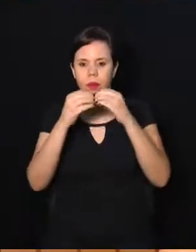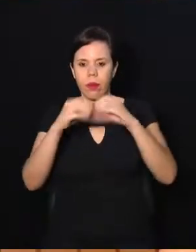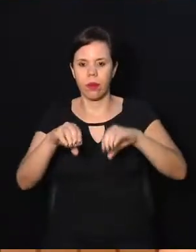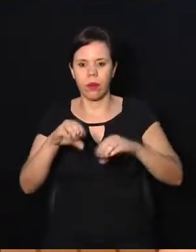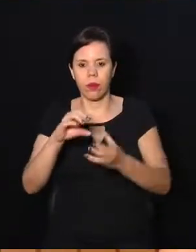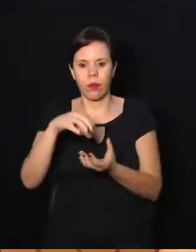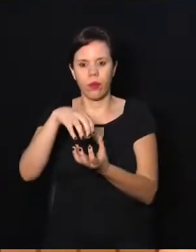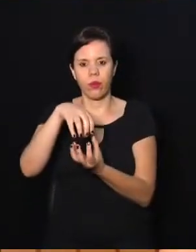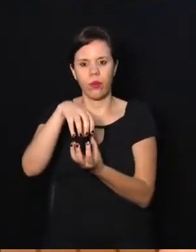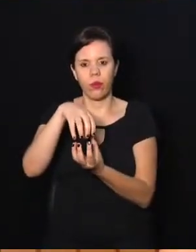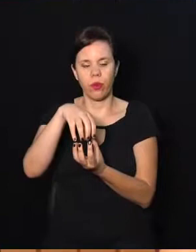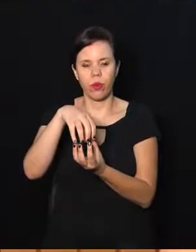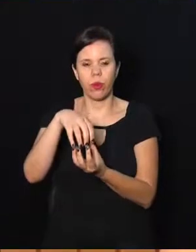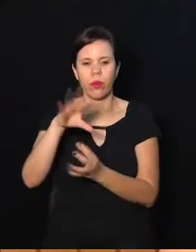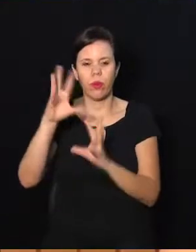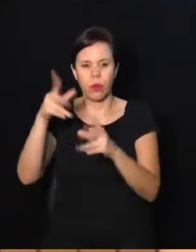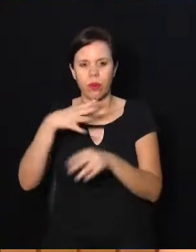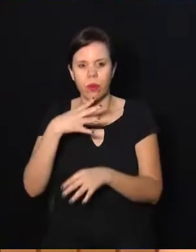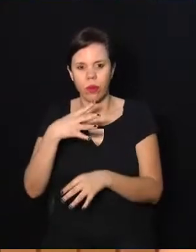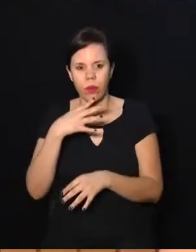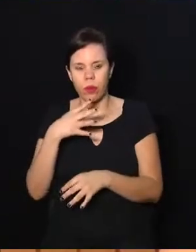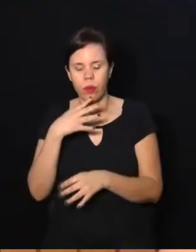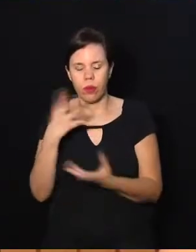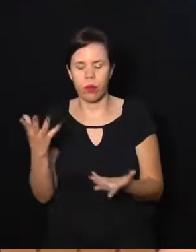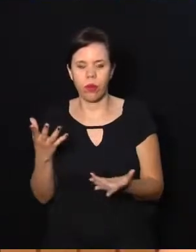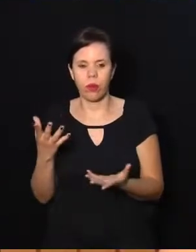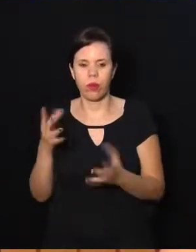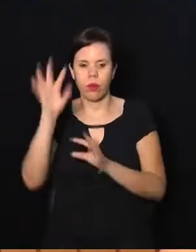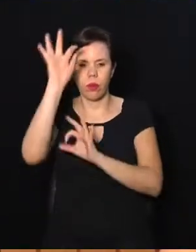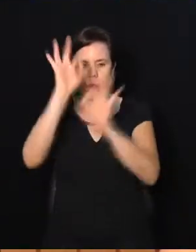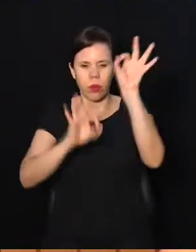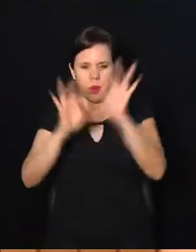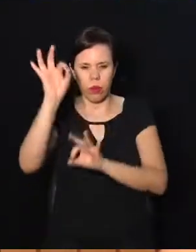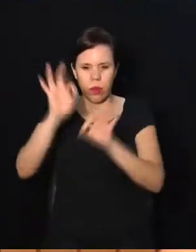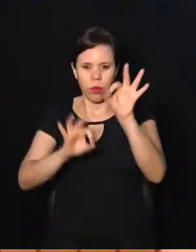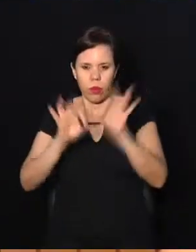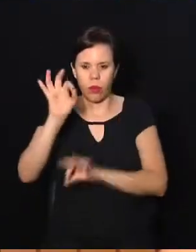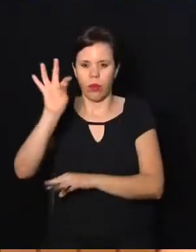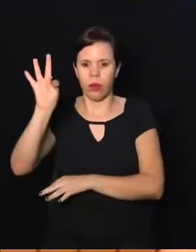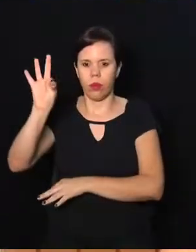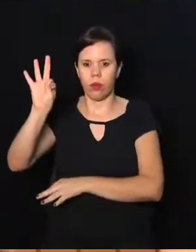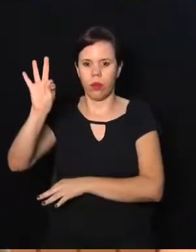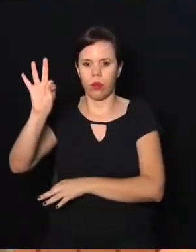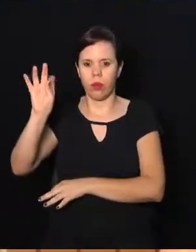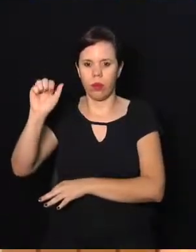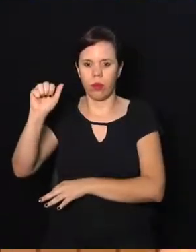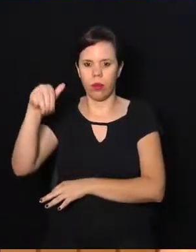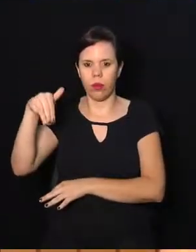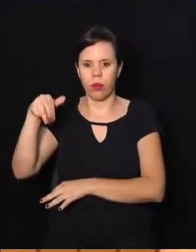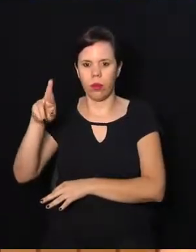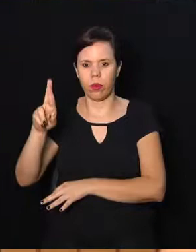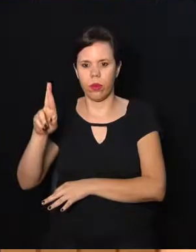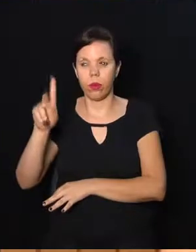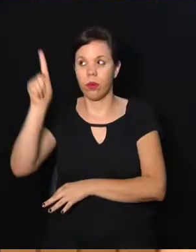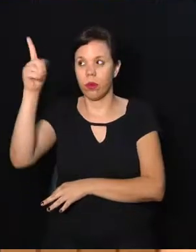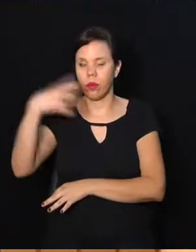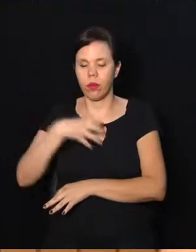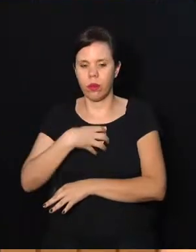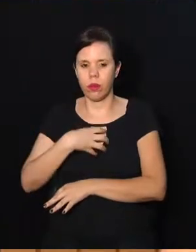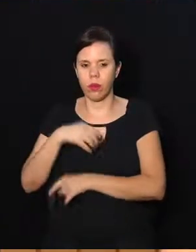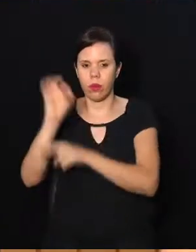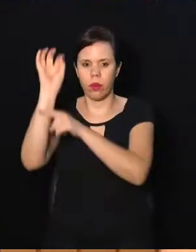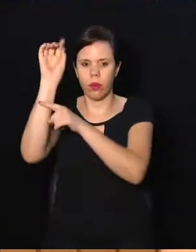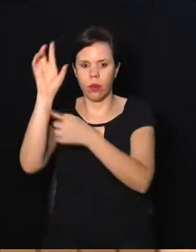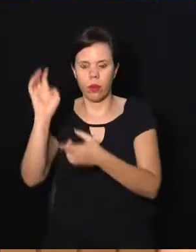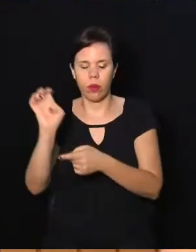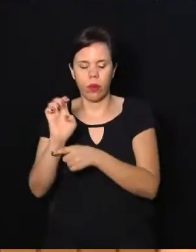conhecem o projeto Tamar, né? Tamar, que é para a preservação das tartarugas marinhas, que lá na Bahia tem um centro